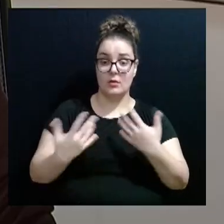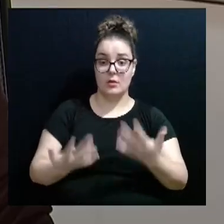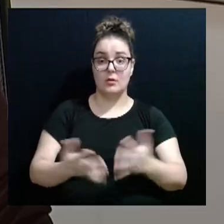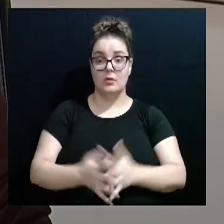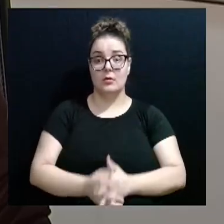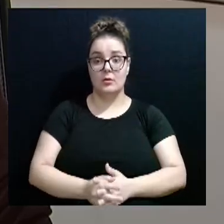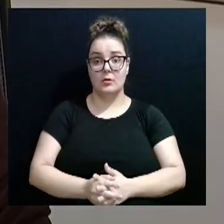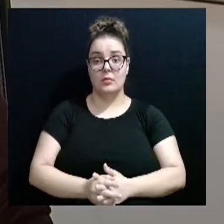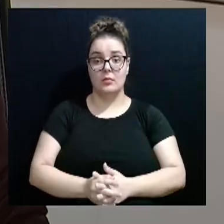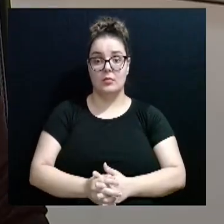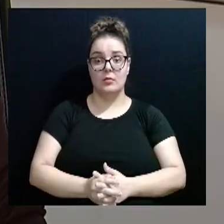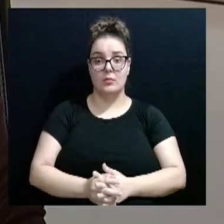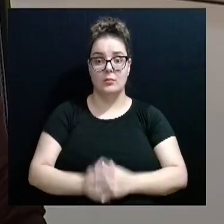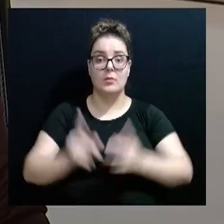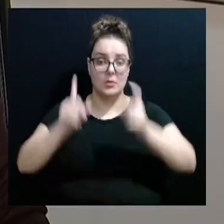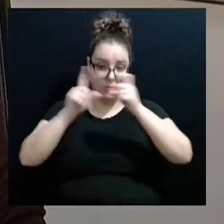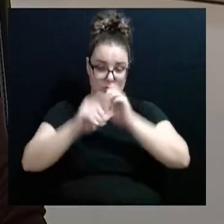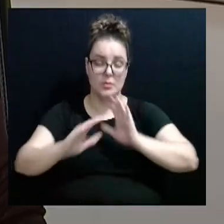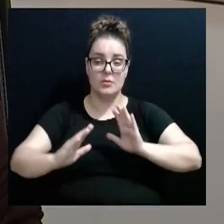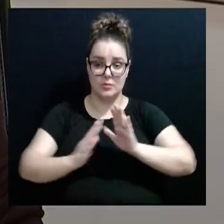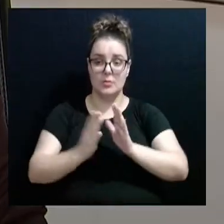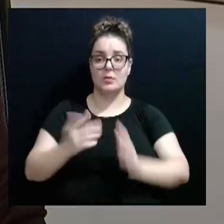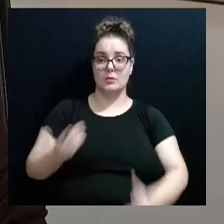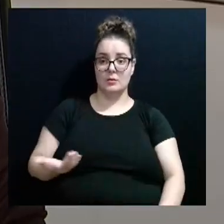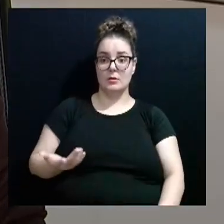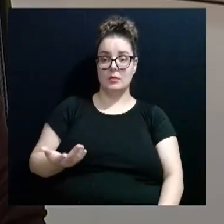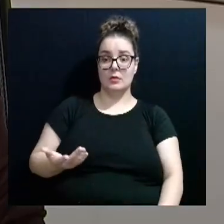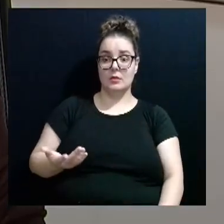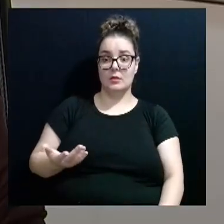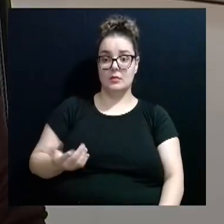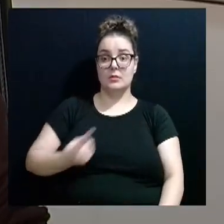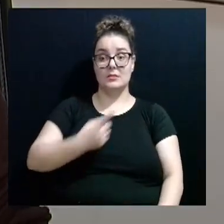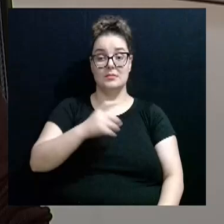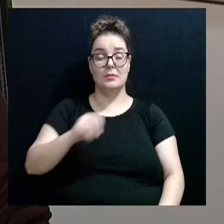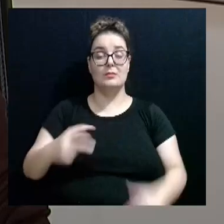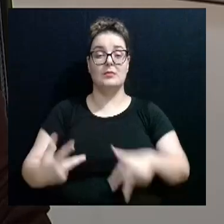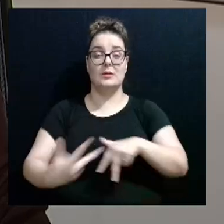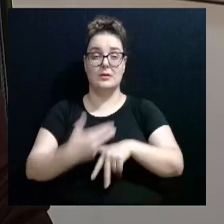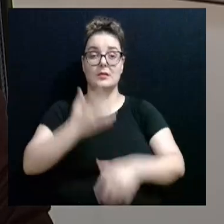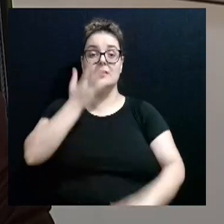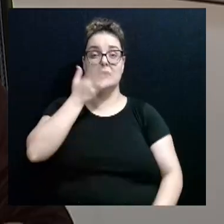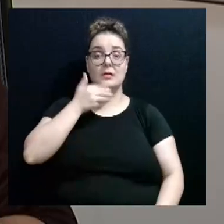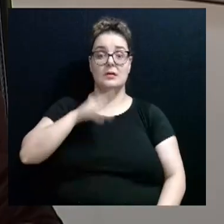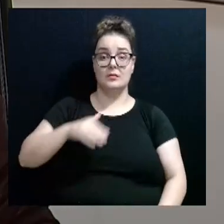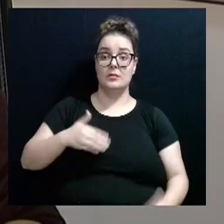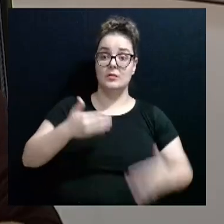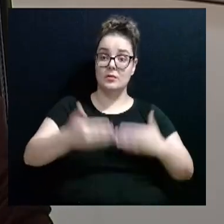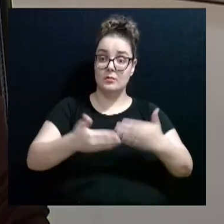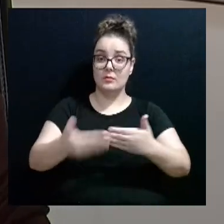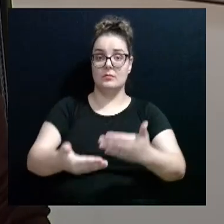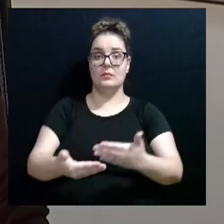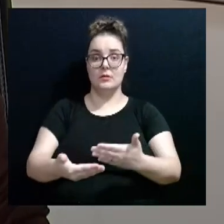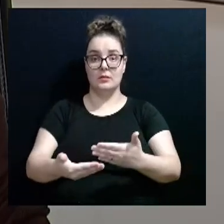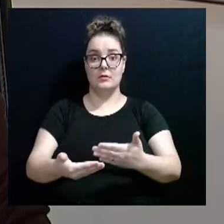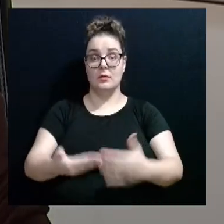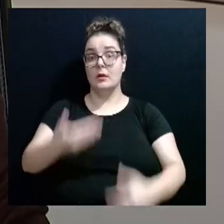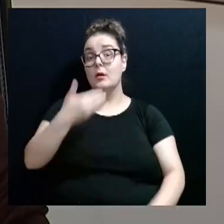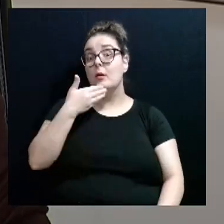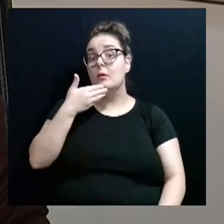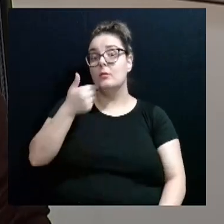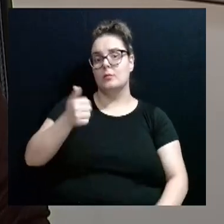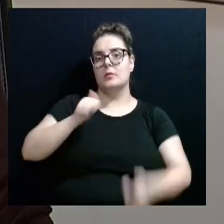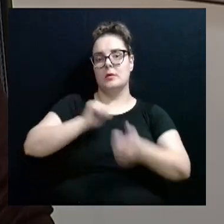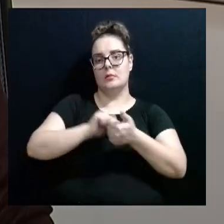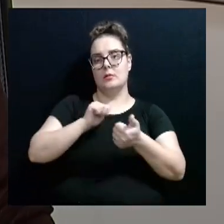difícil de enfrentar. Então são mais ou menos 10 cirurgias que essas crianças passam para melhorar a qualidade de vida delas